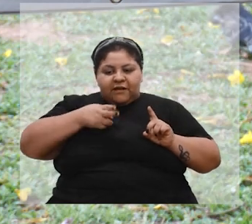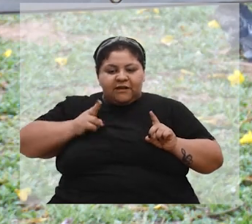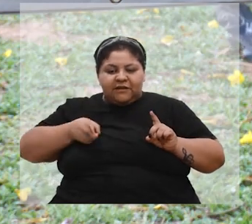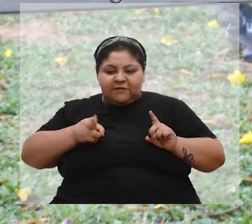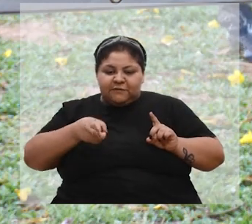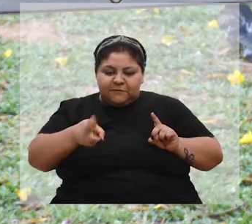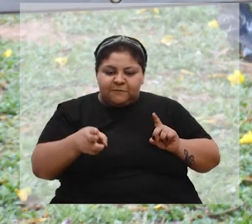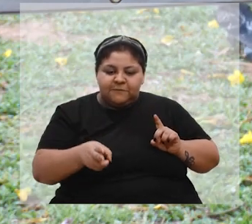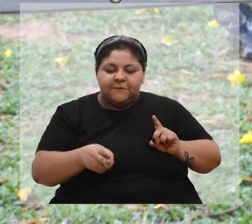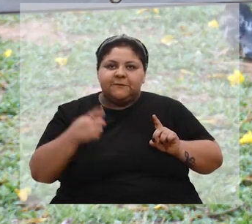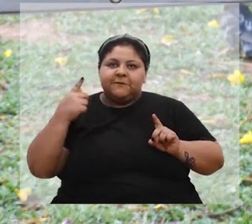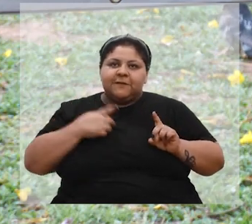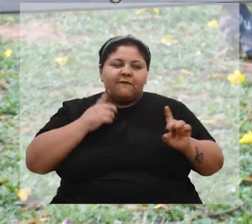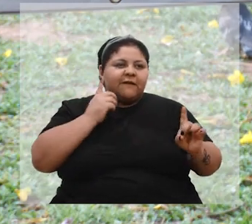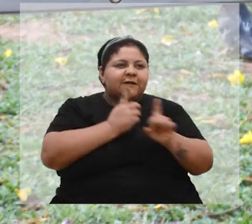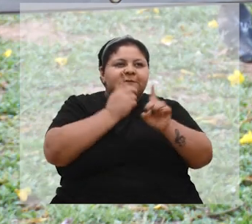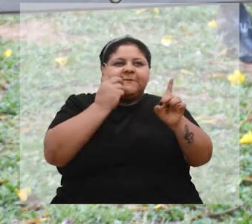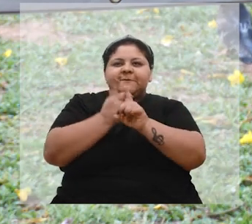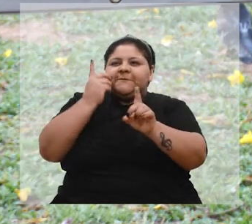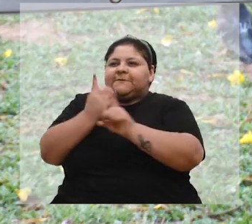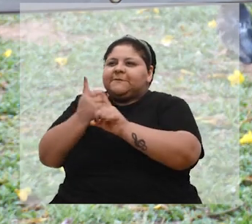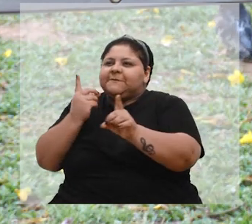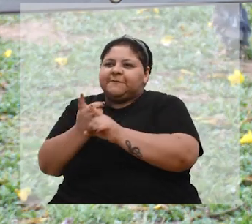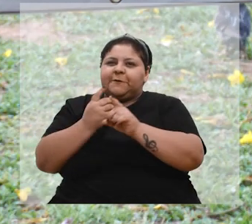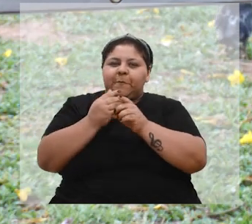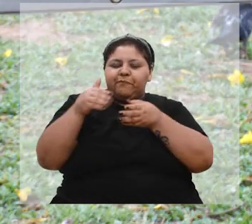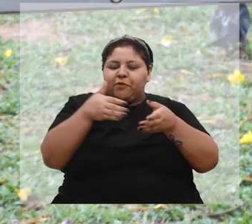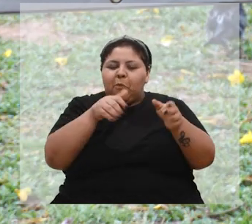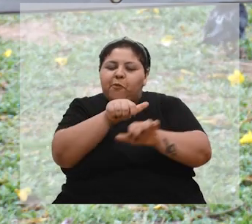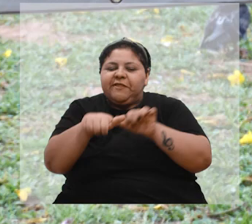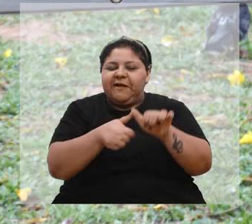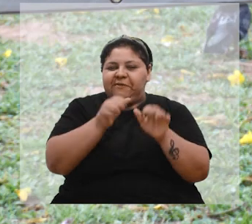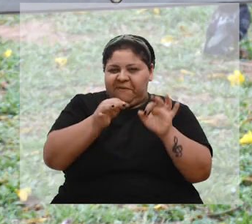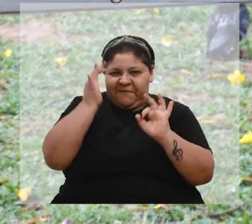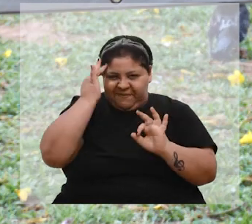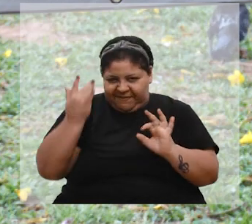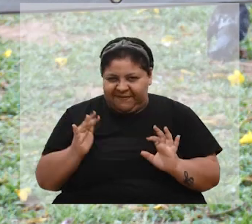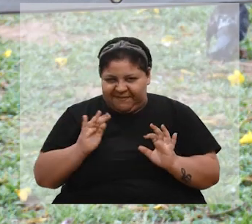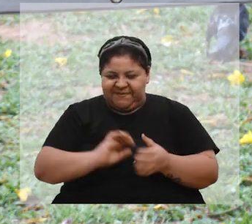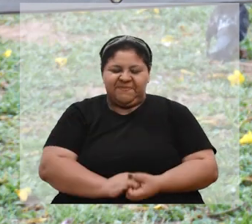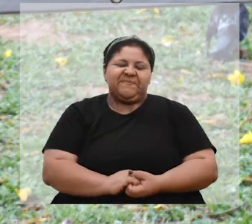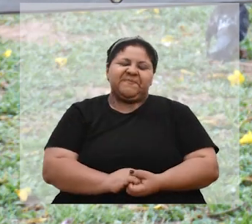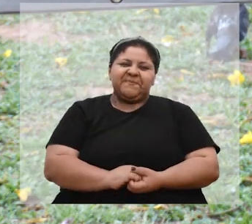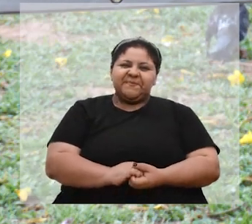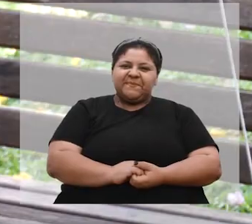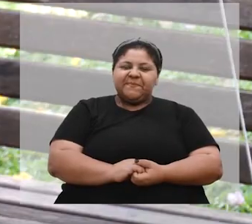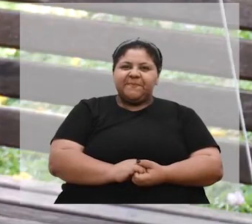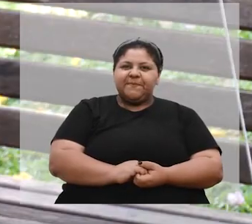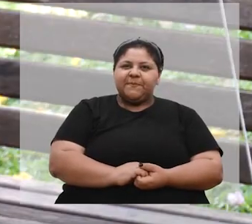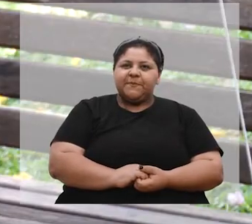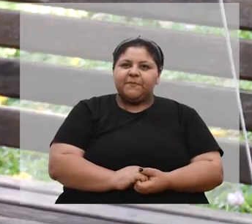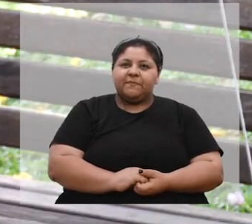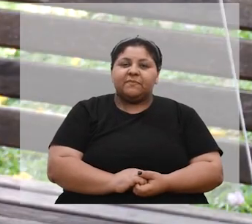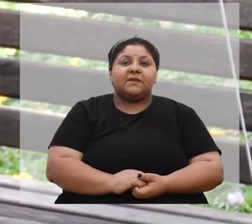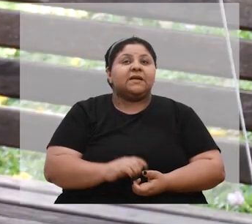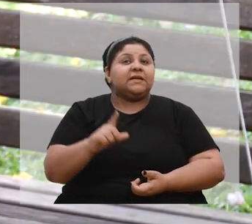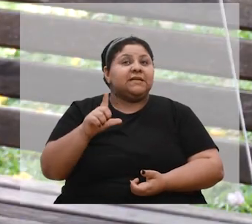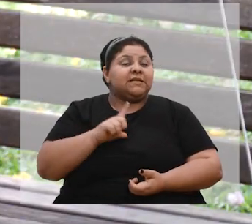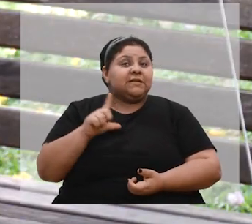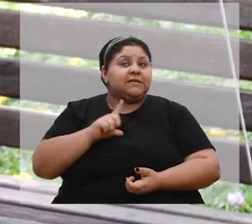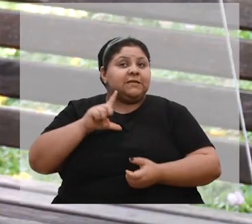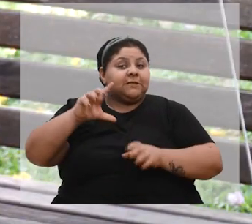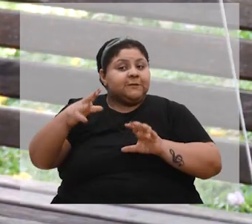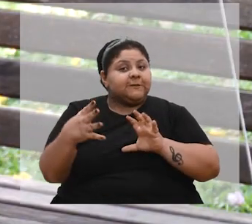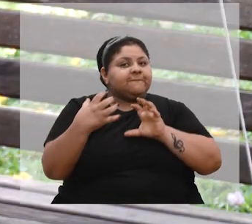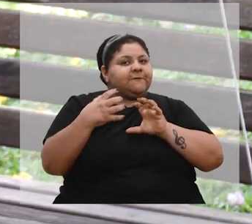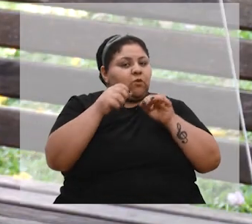sou, né? Então a gente continuamente tem que ficar se reencontrando e recalculando a rota de si mesmo. E